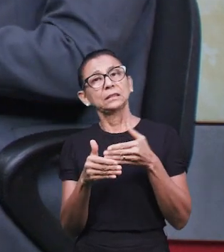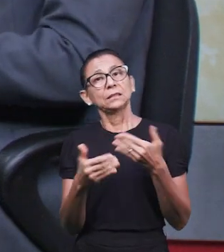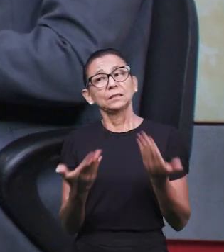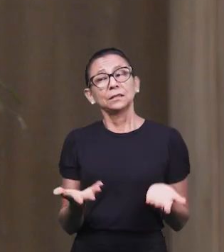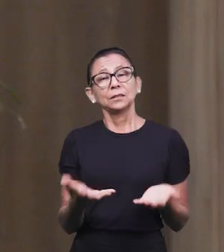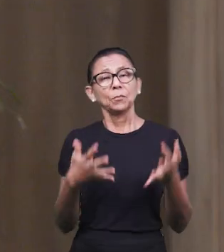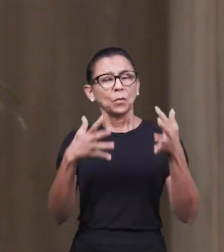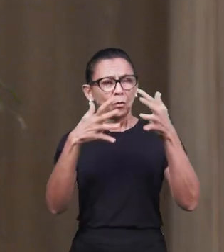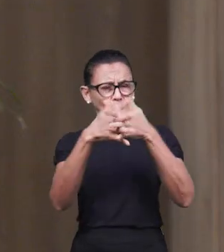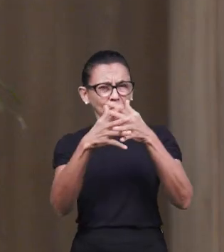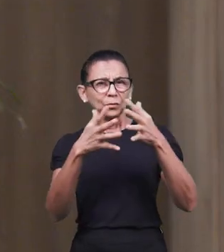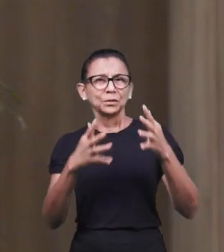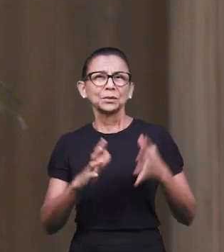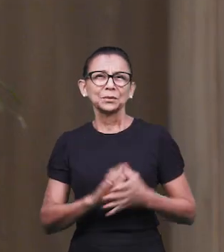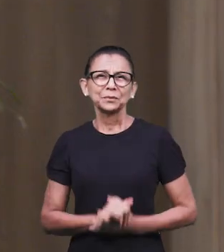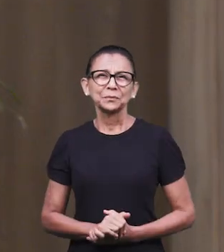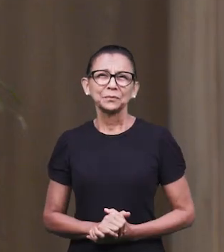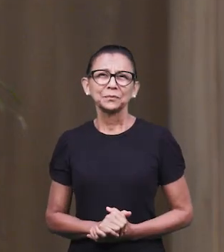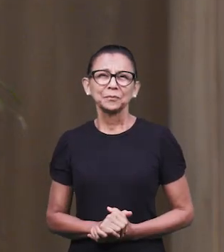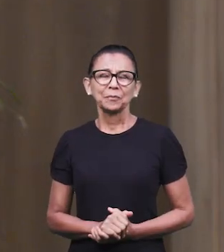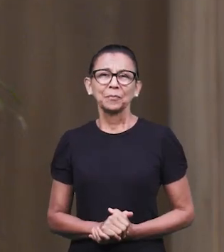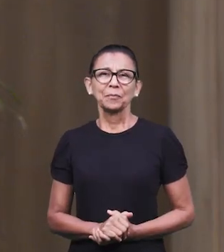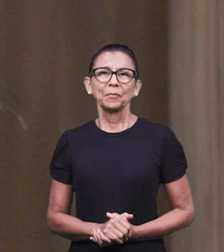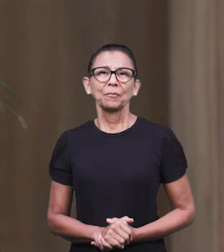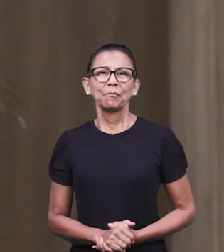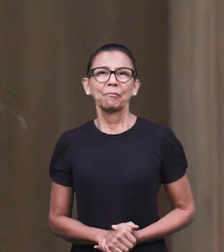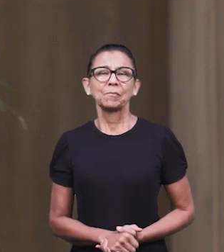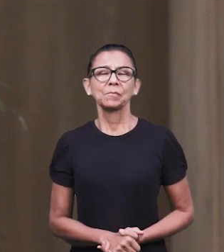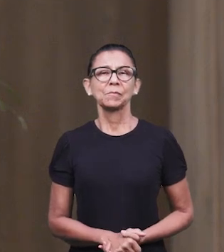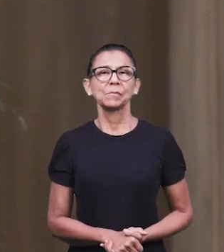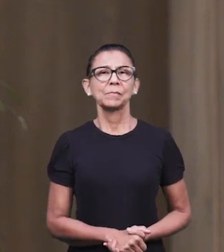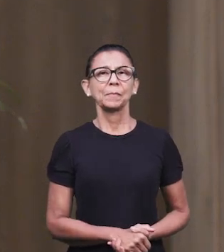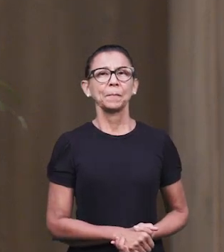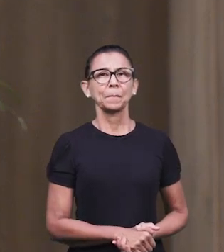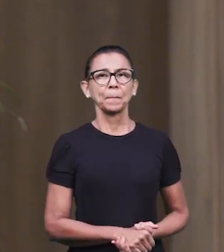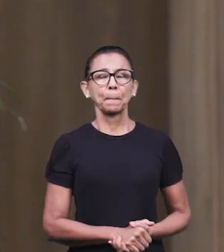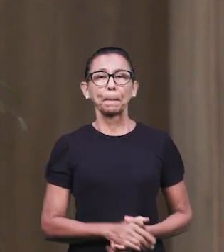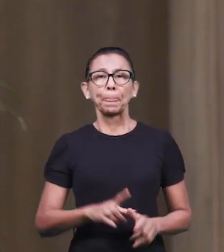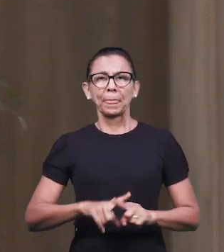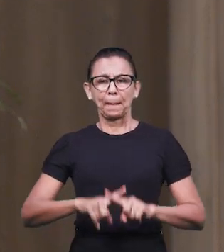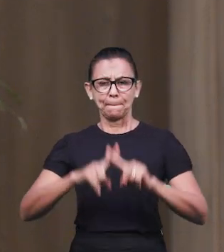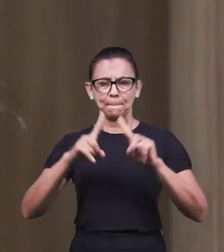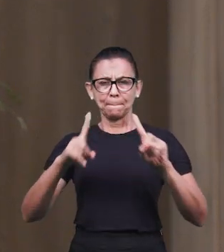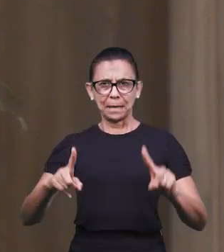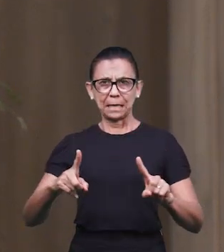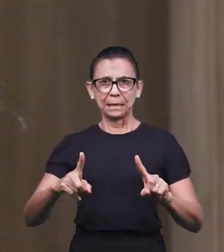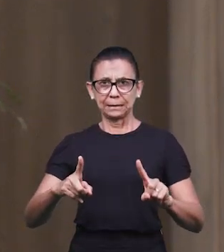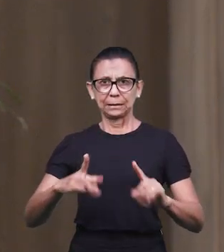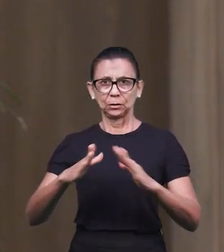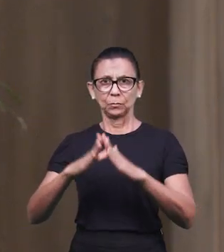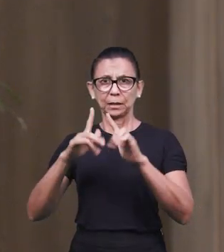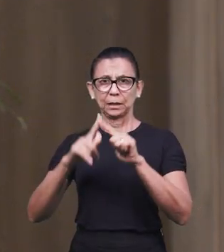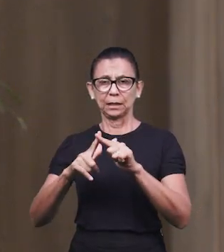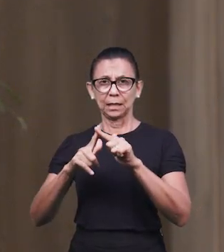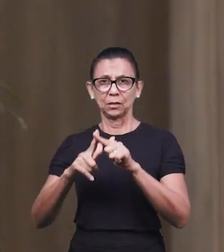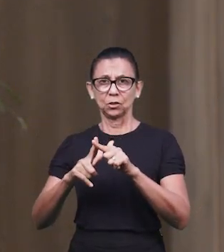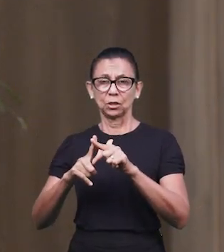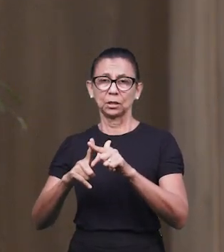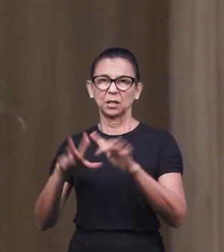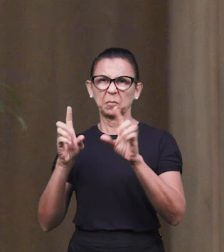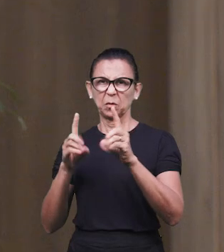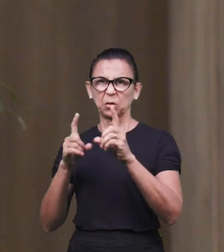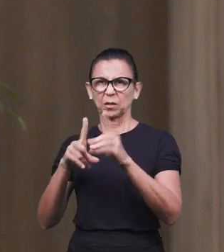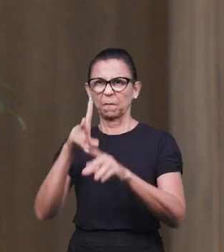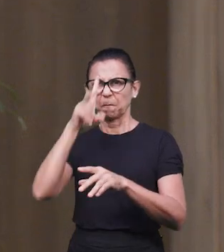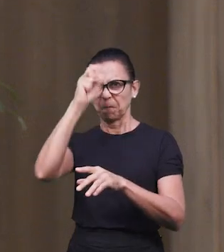a doutrina se manifesta no louvor da igreja. E uma igreja que tem uma doutrina forte, uma doutrina bíblica, uma